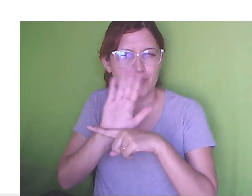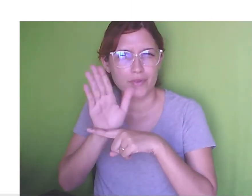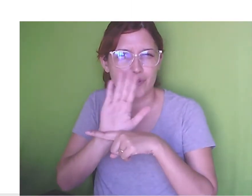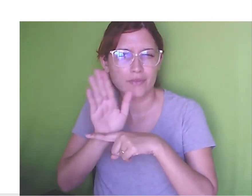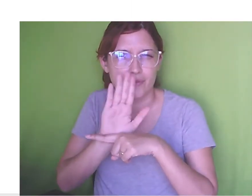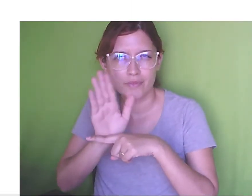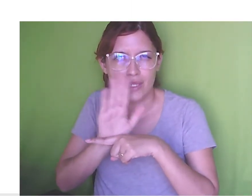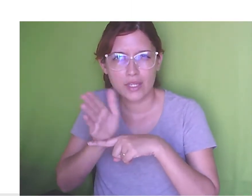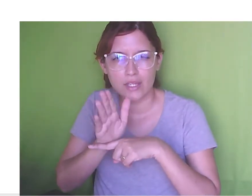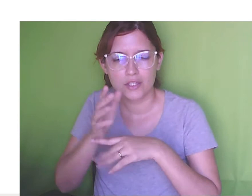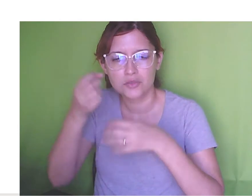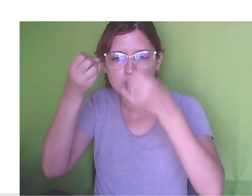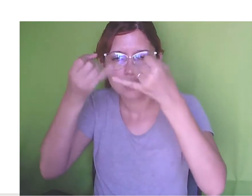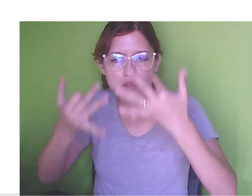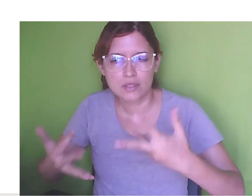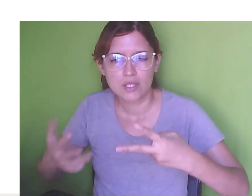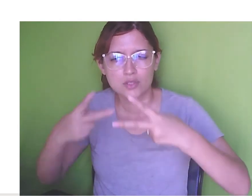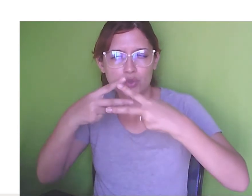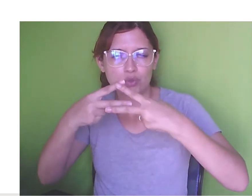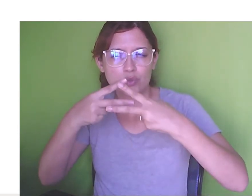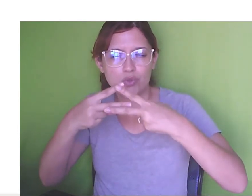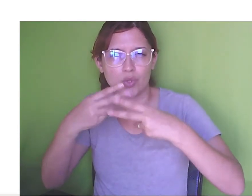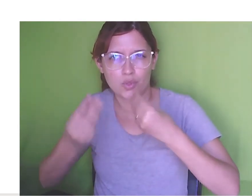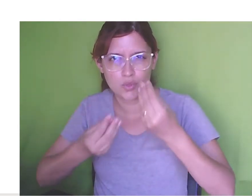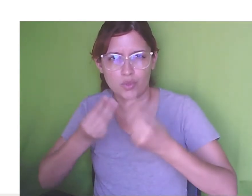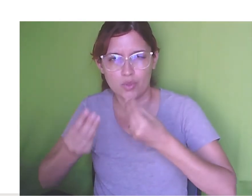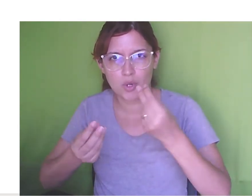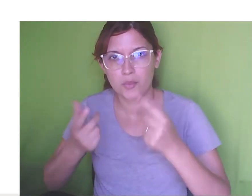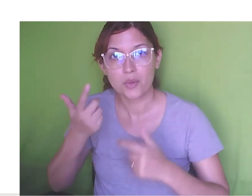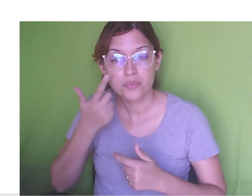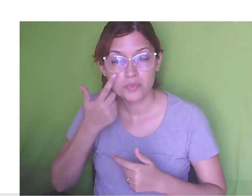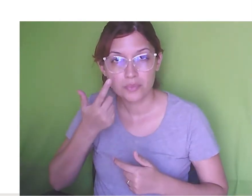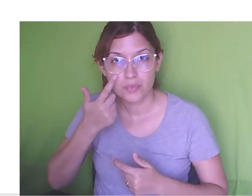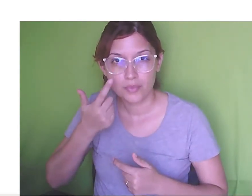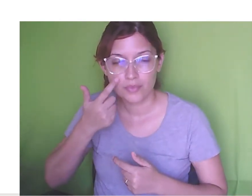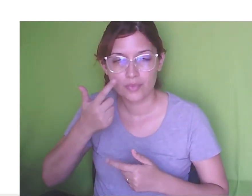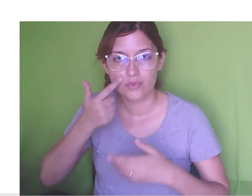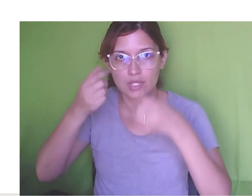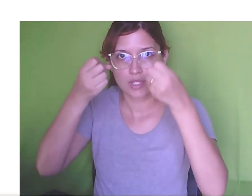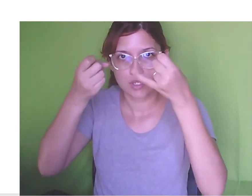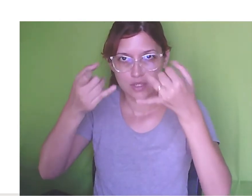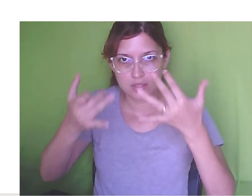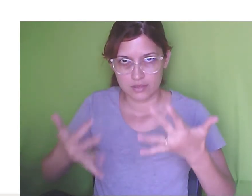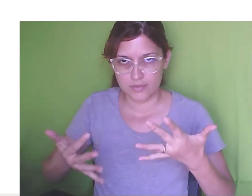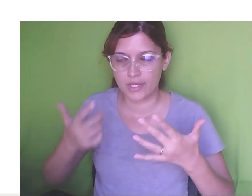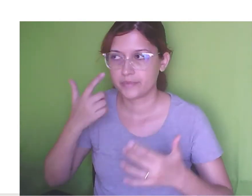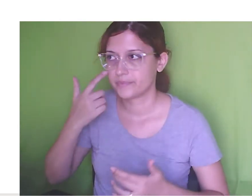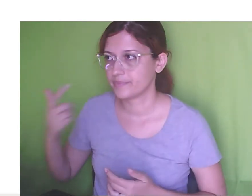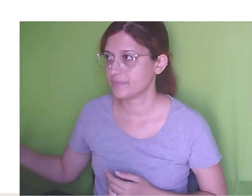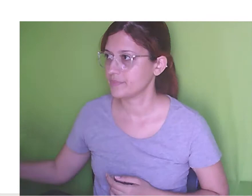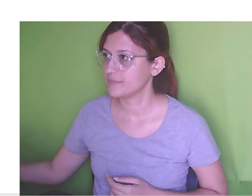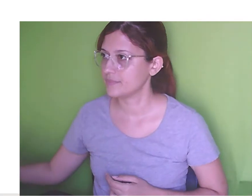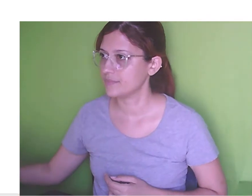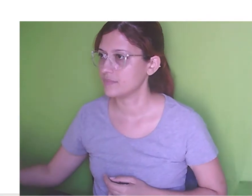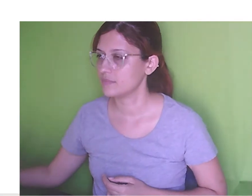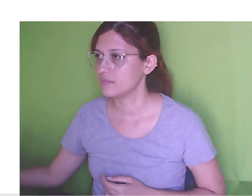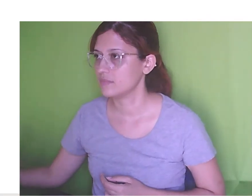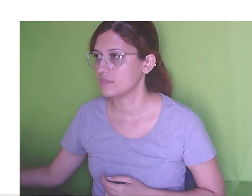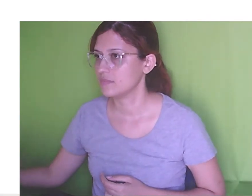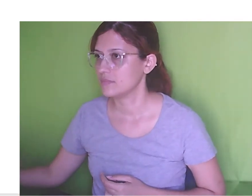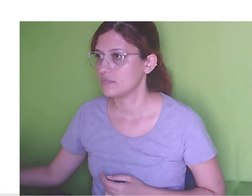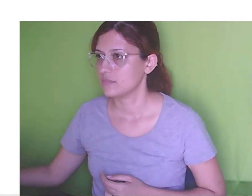Lembra aquele vídeo que eu mostrei o diodo, como é que ele funciona? Vamos ver mais uma vez.